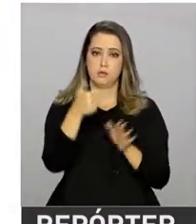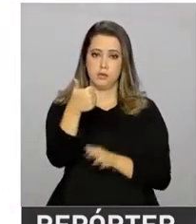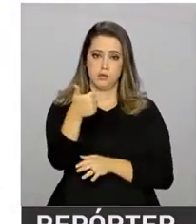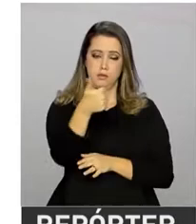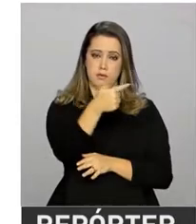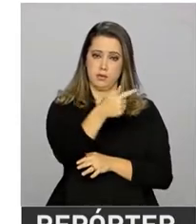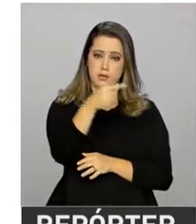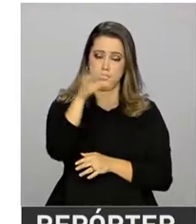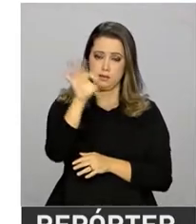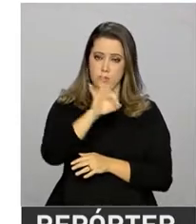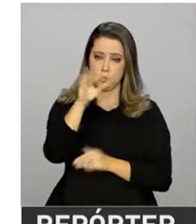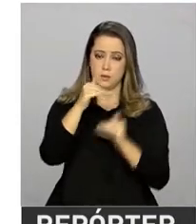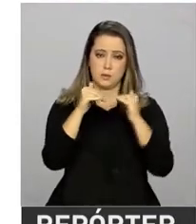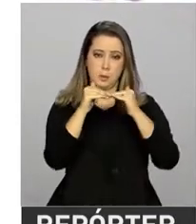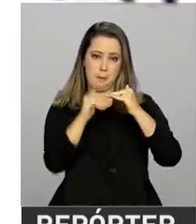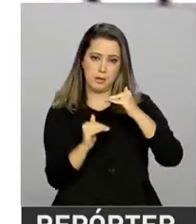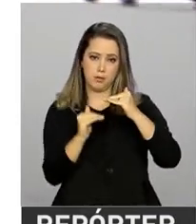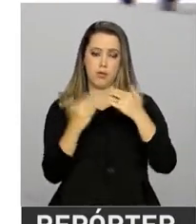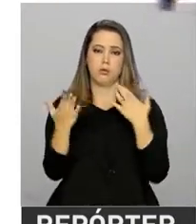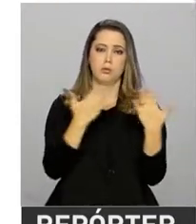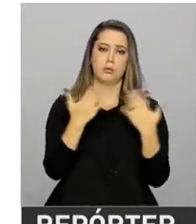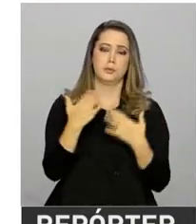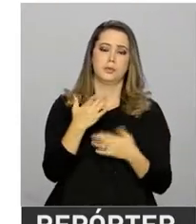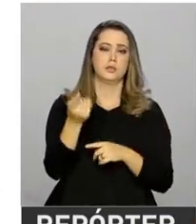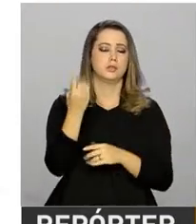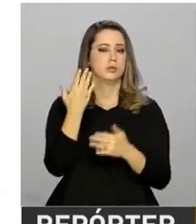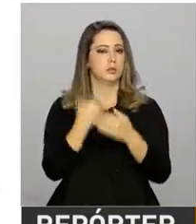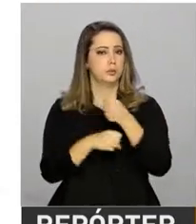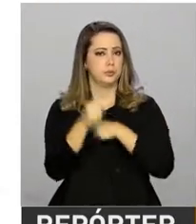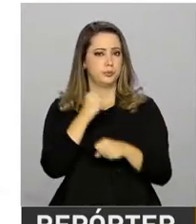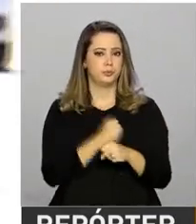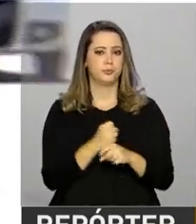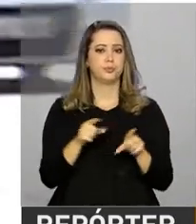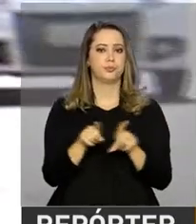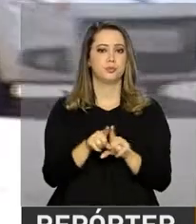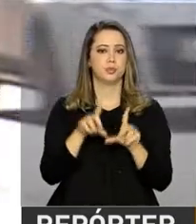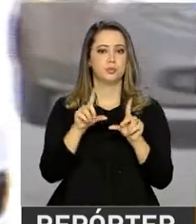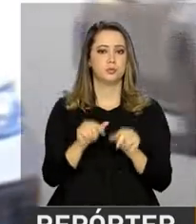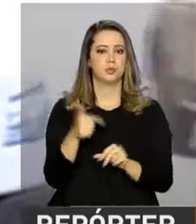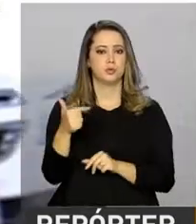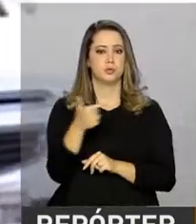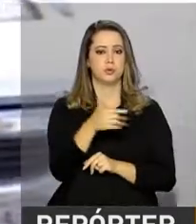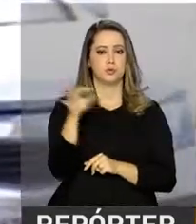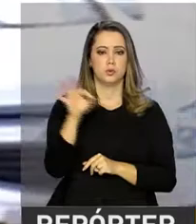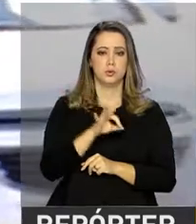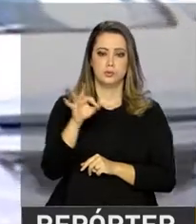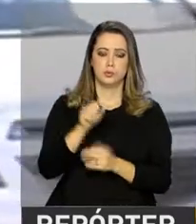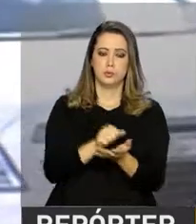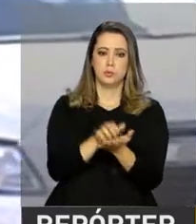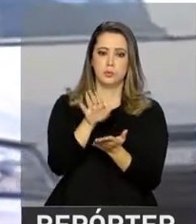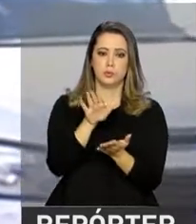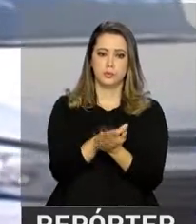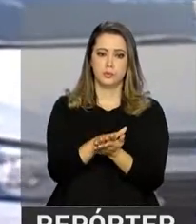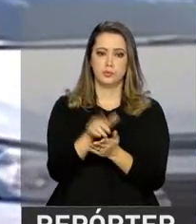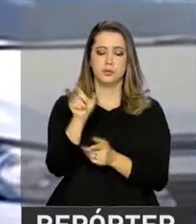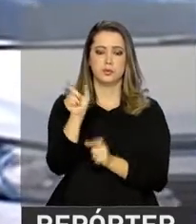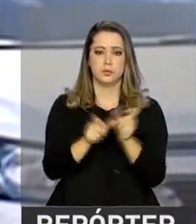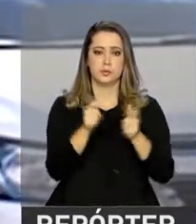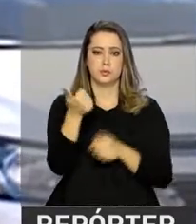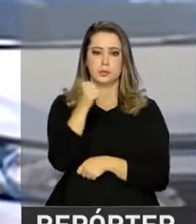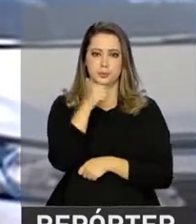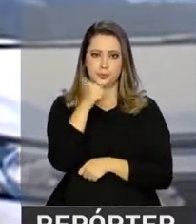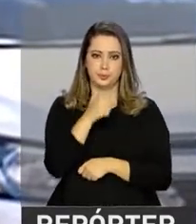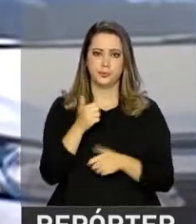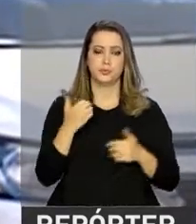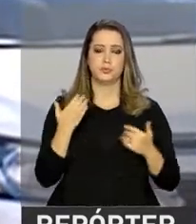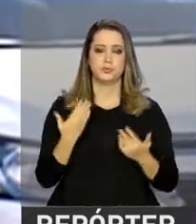de 2017 também foi registrado queda de 22% no número de multas por motoristas dirigindo embriagados